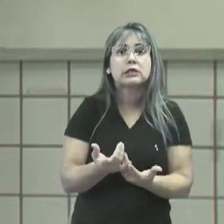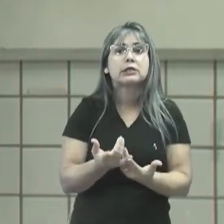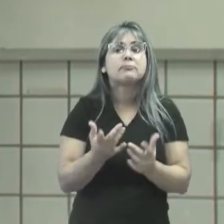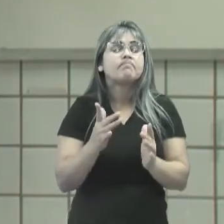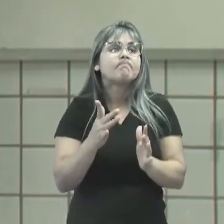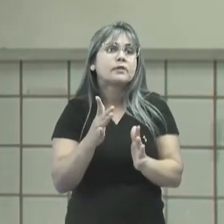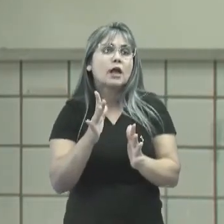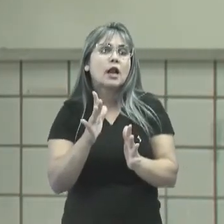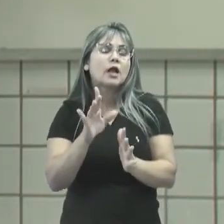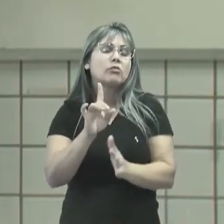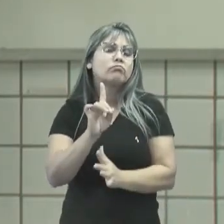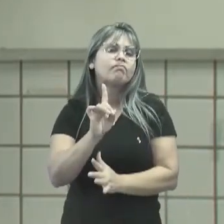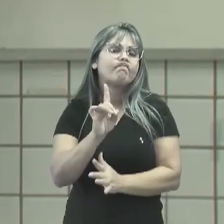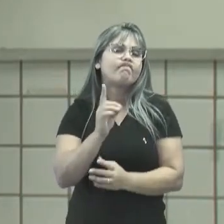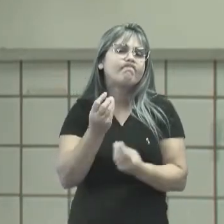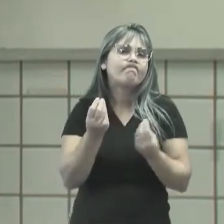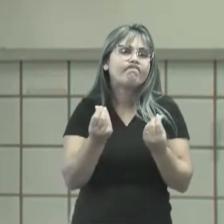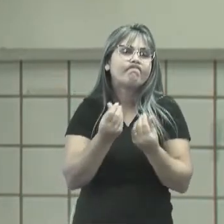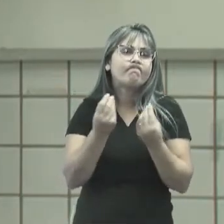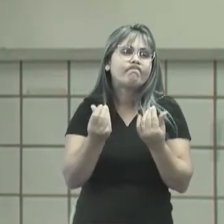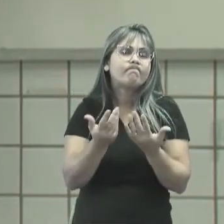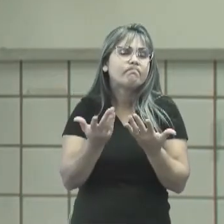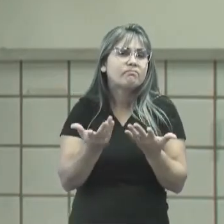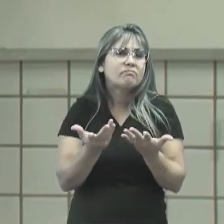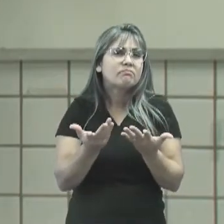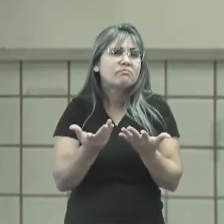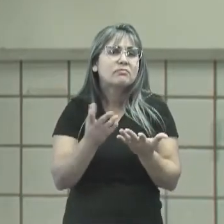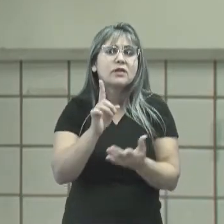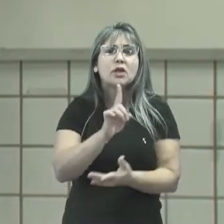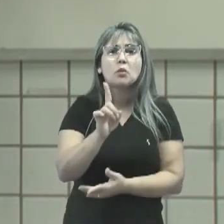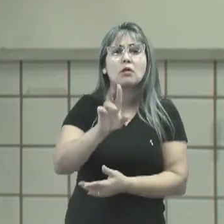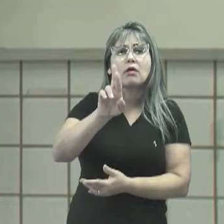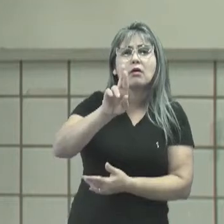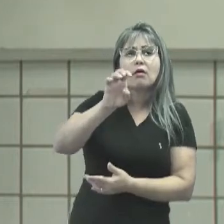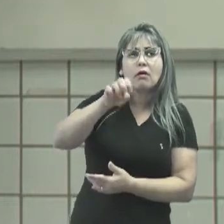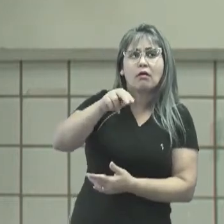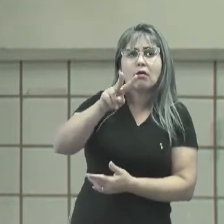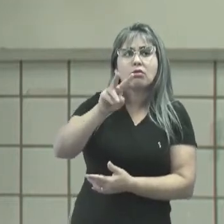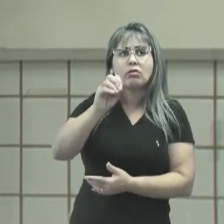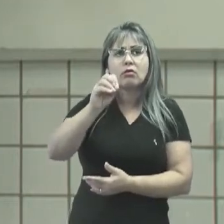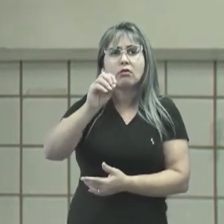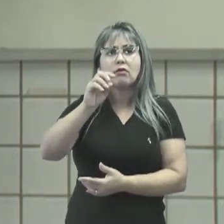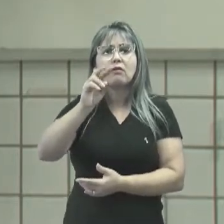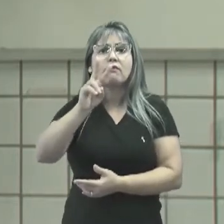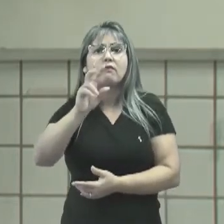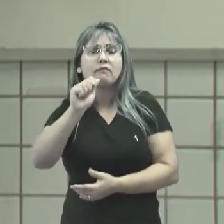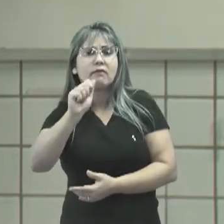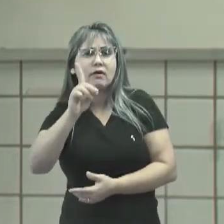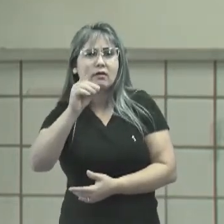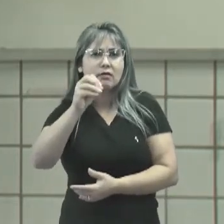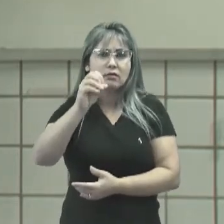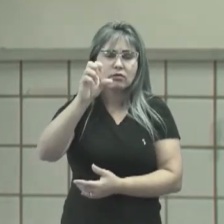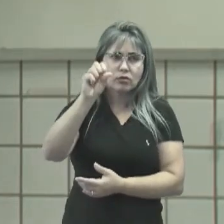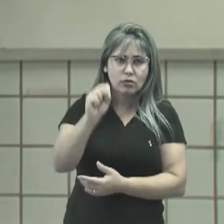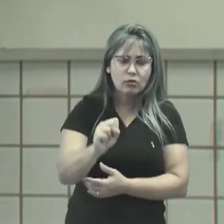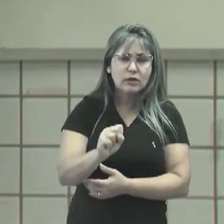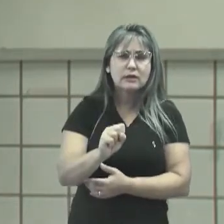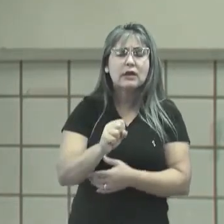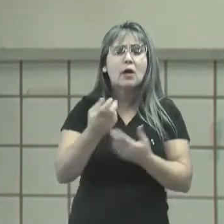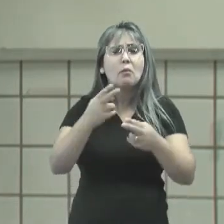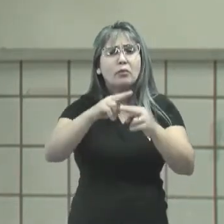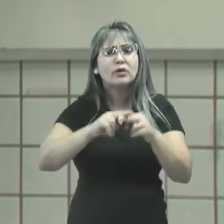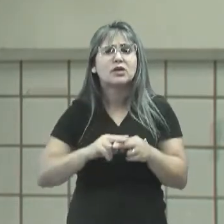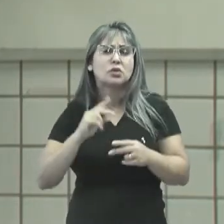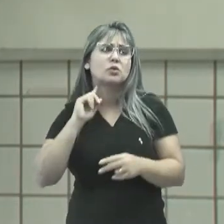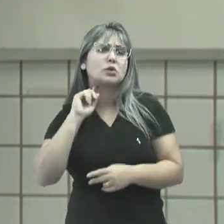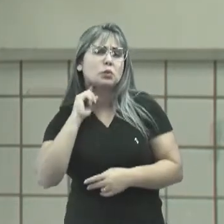essa fonte farta de energia faz com que cada vez mais o homem utilize, e ao utilizar esses materiais, ele polui muito. Ao poluir,